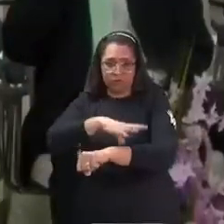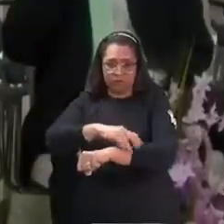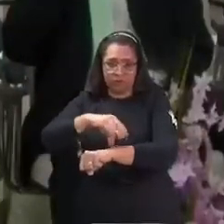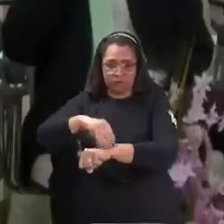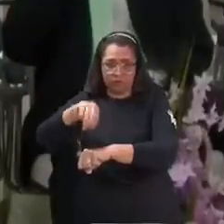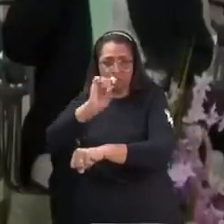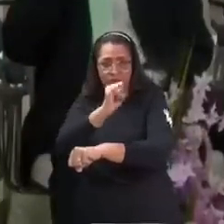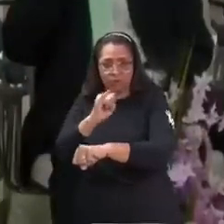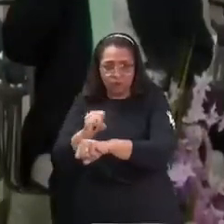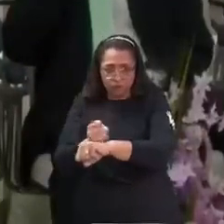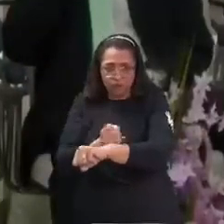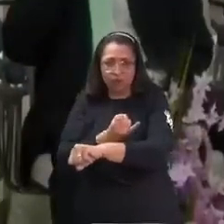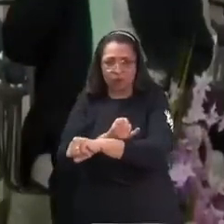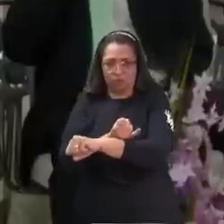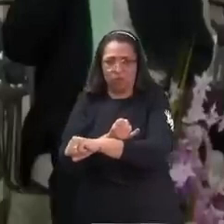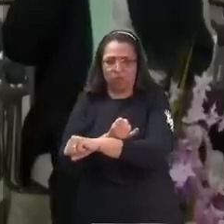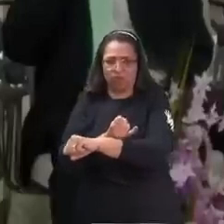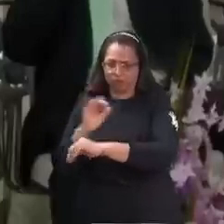desenvolver.